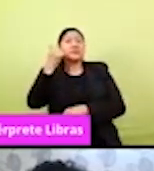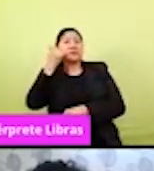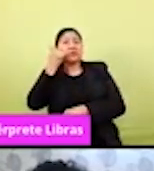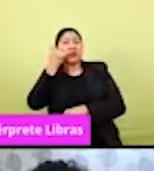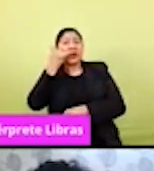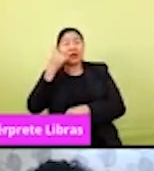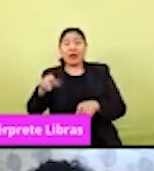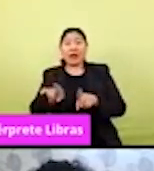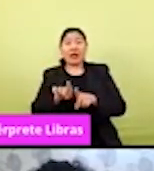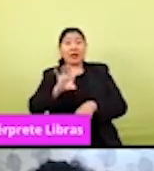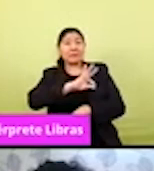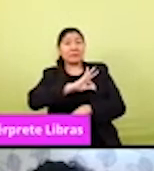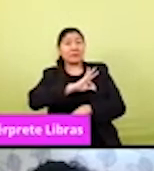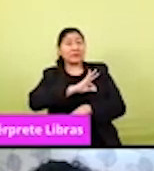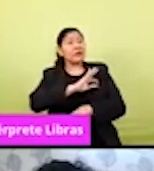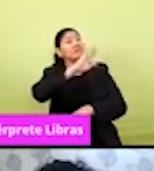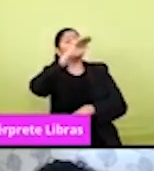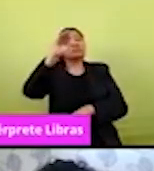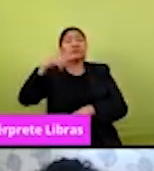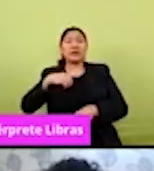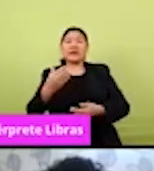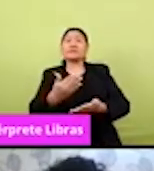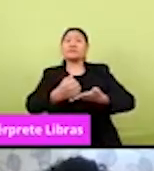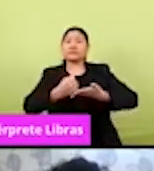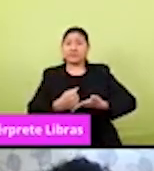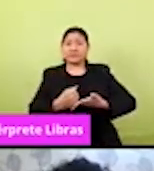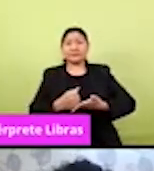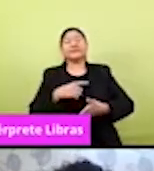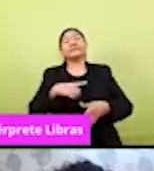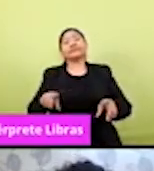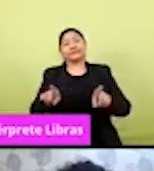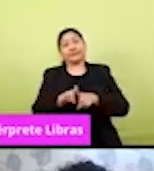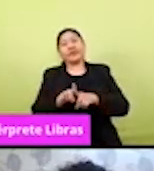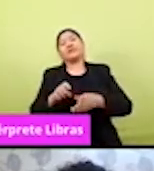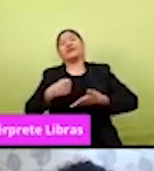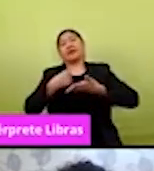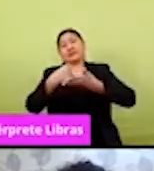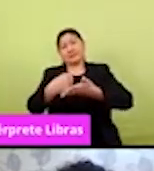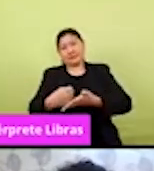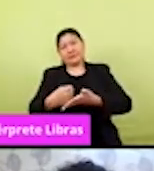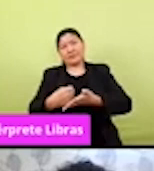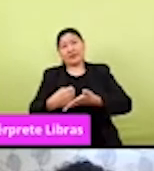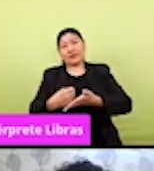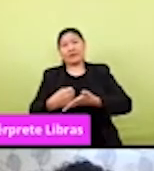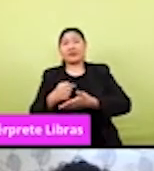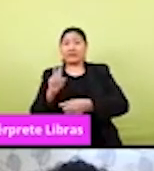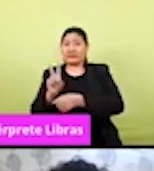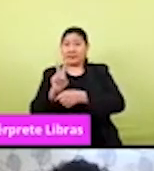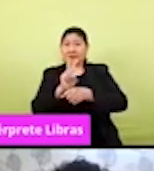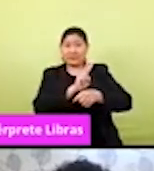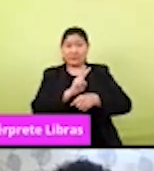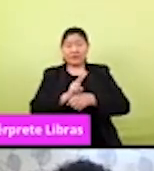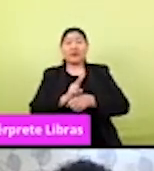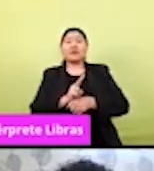para mulheres que têm medidas protetivas, né, a Guarda Civil deve fazer esse monitoramento. E o Ligue 180,